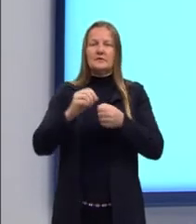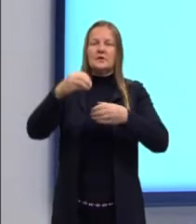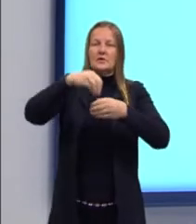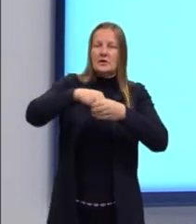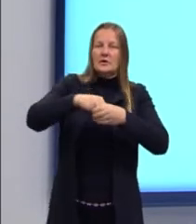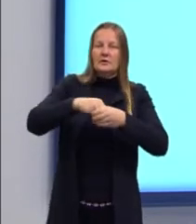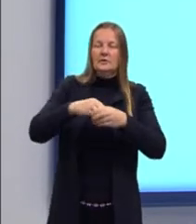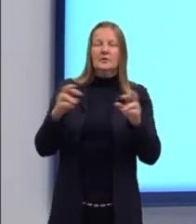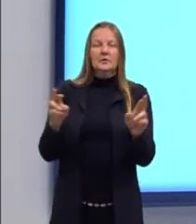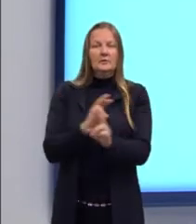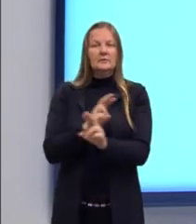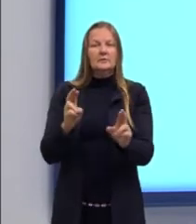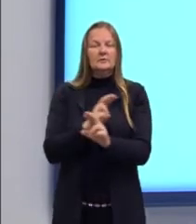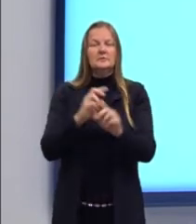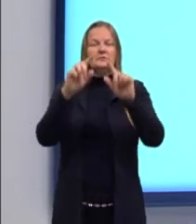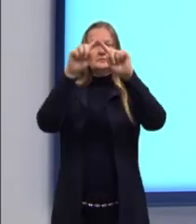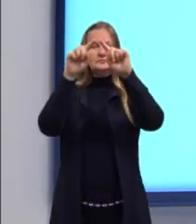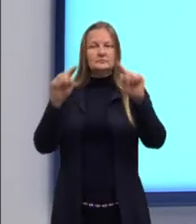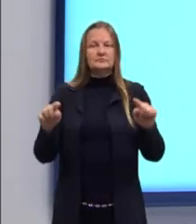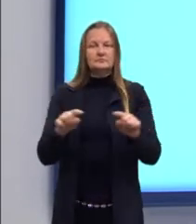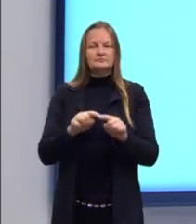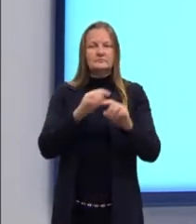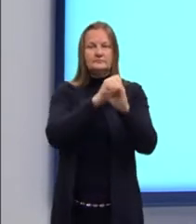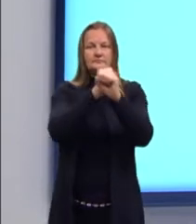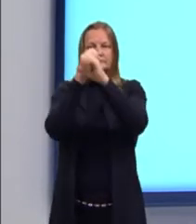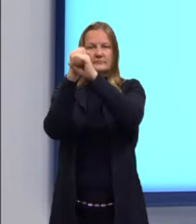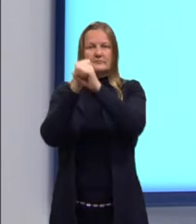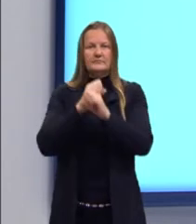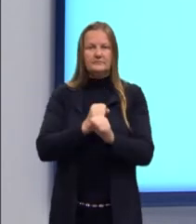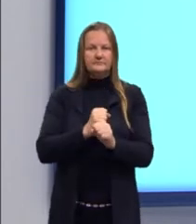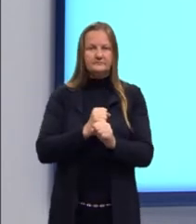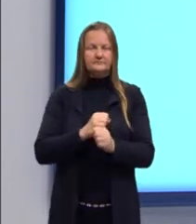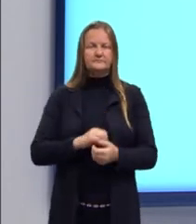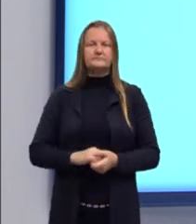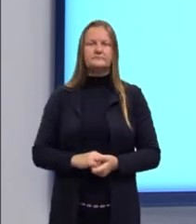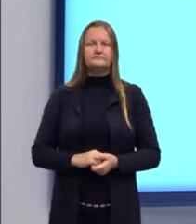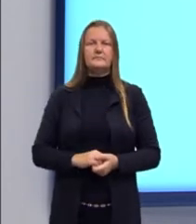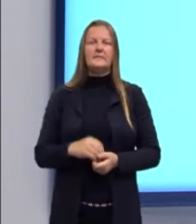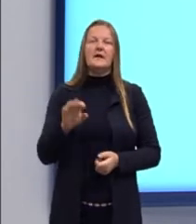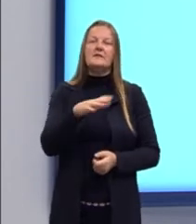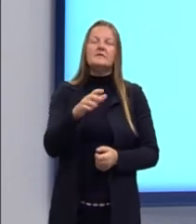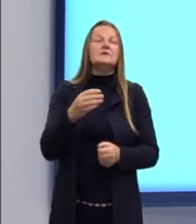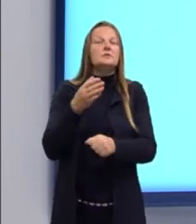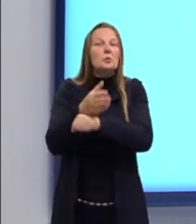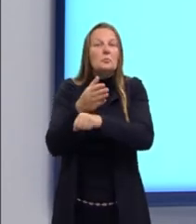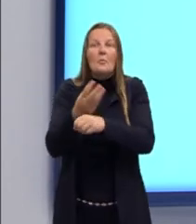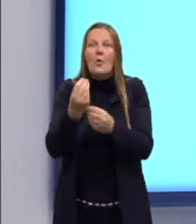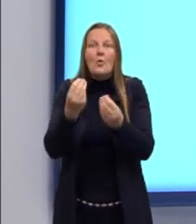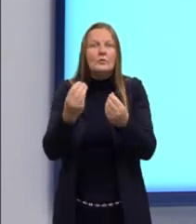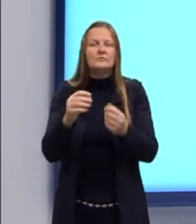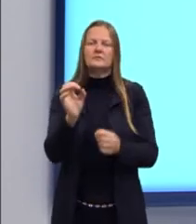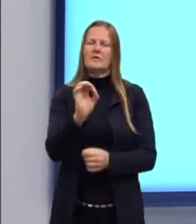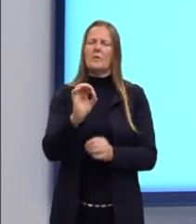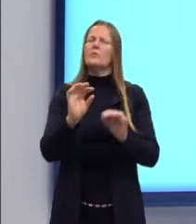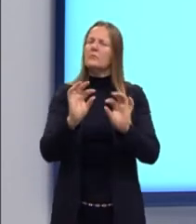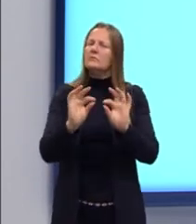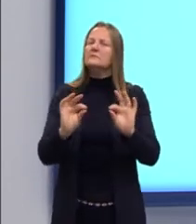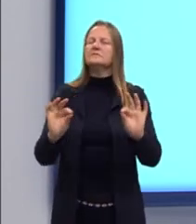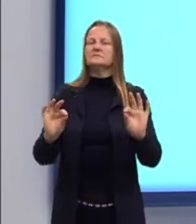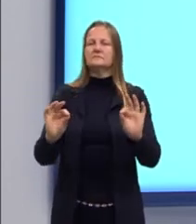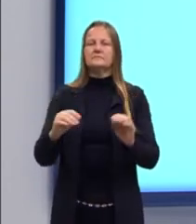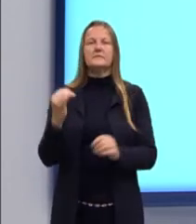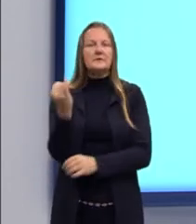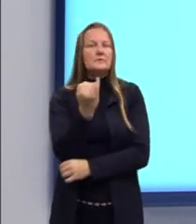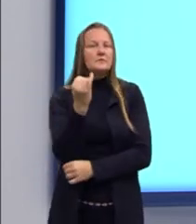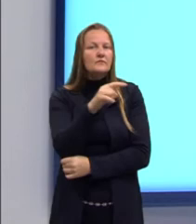das relações trigonométricas claro que elas não vão aparecer com grande frequência mas então é muito importante